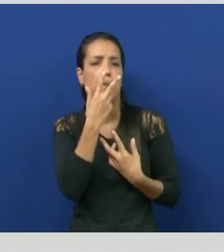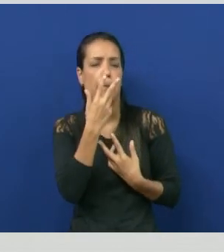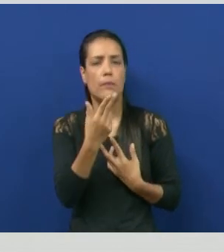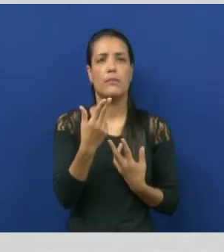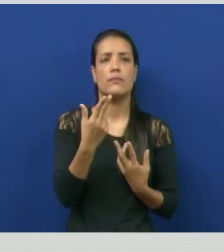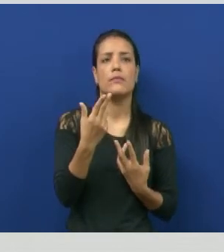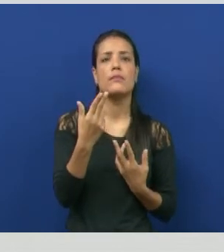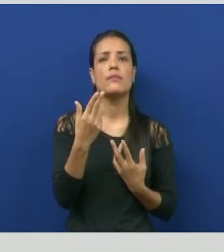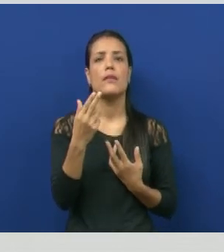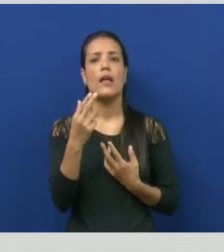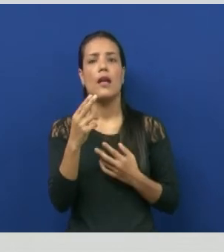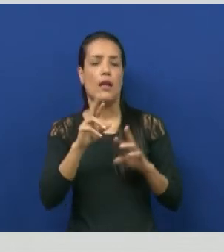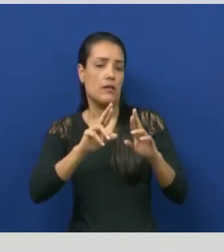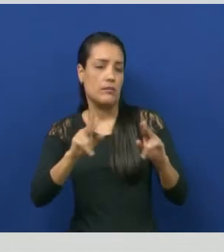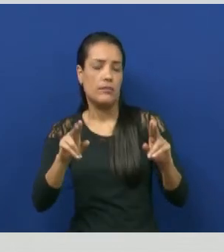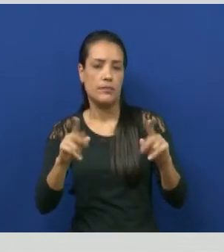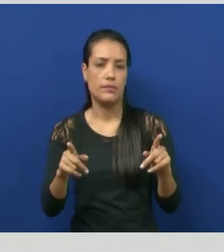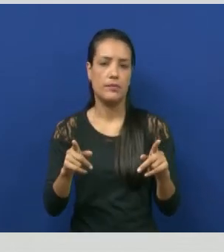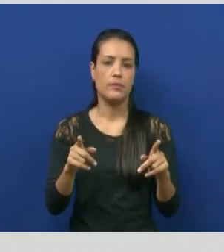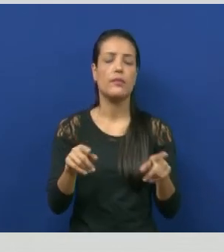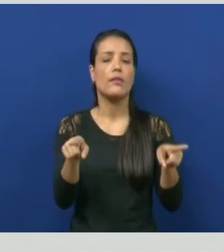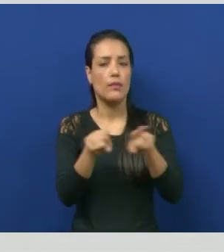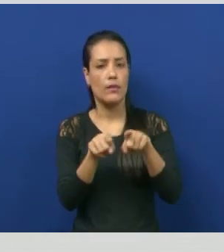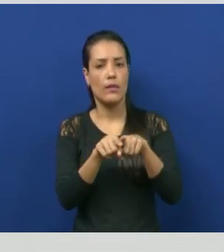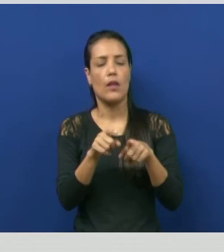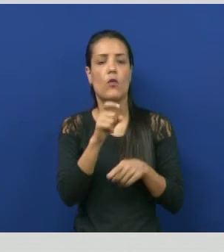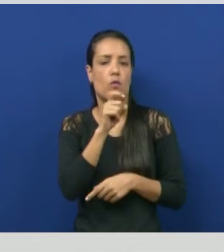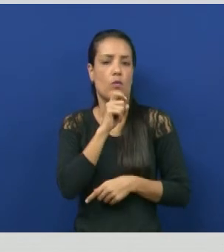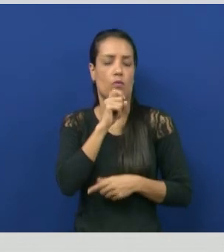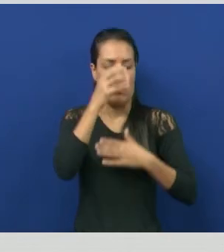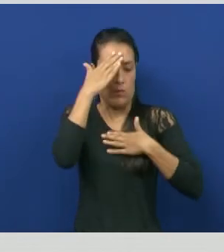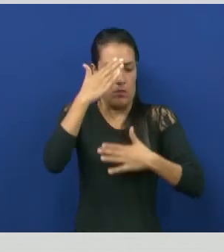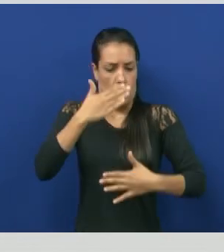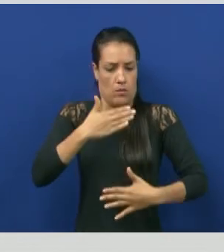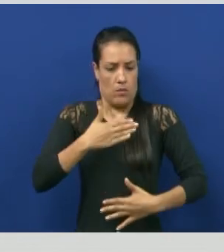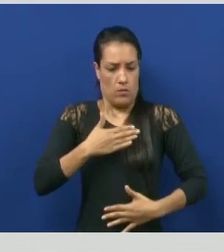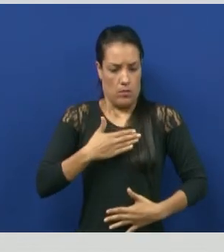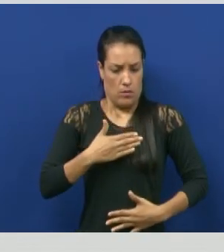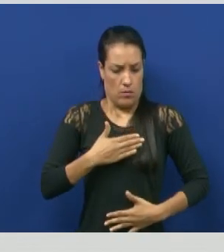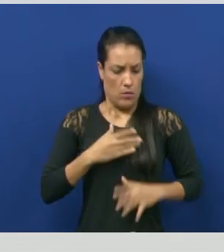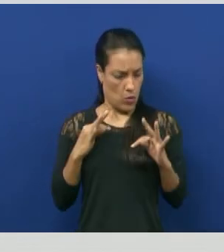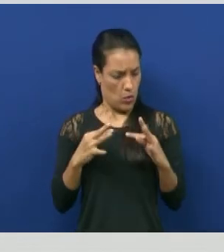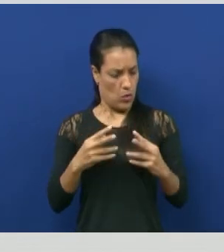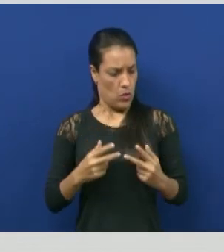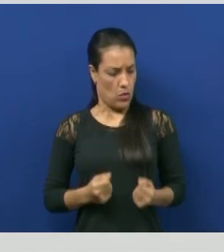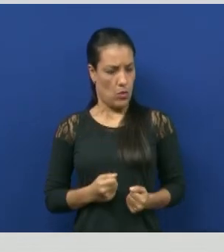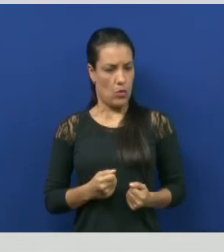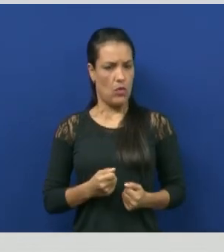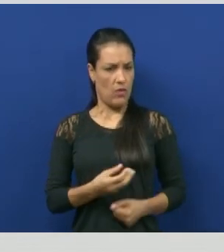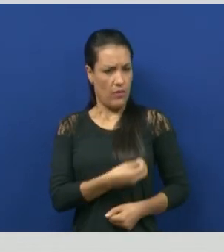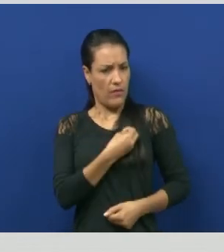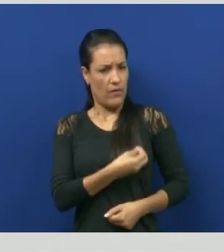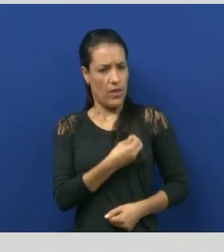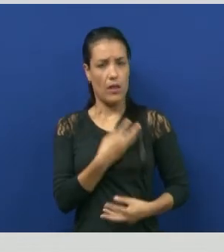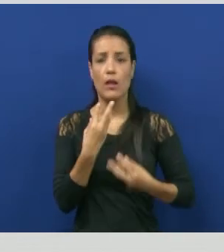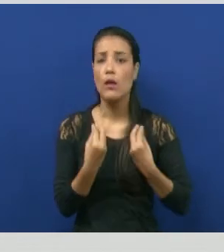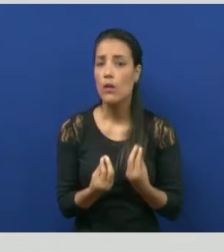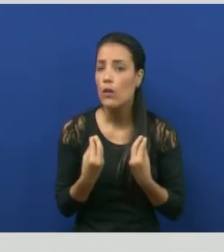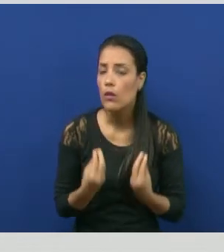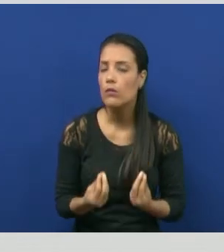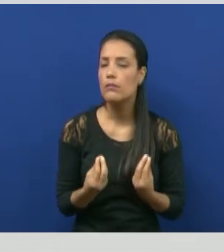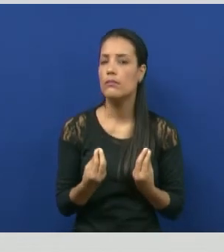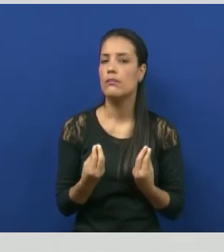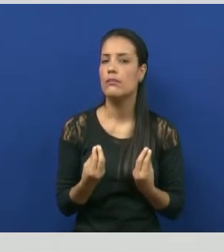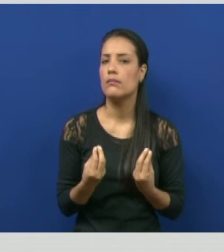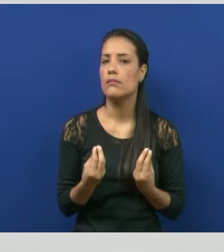da cabeça aos pés durante toda a noite. Como pode a pessoa ser congelada da cabeça aos pés e depois sobreviver? E eu também posso